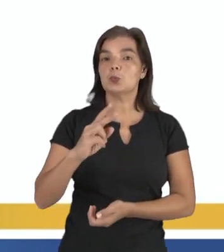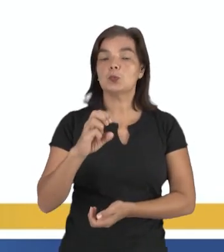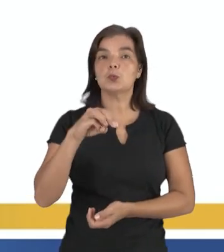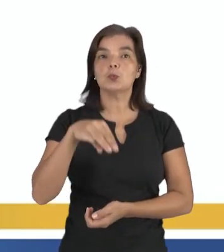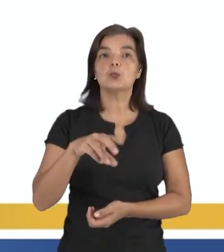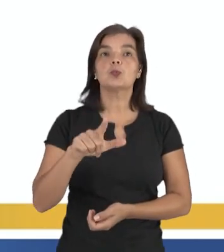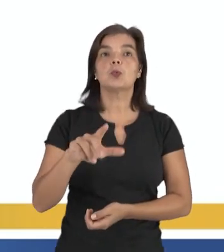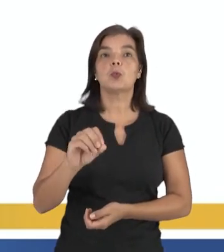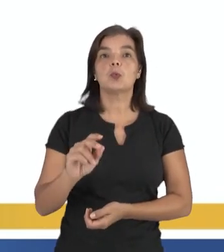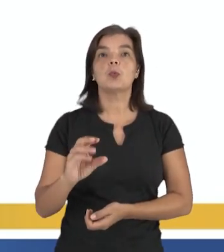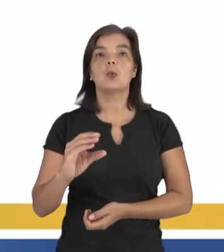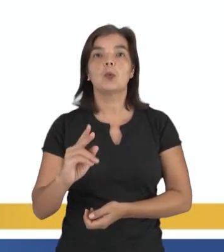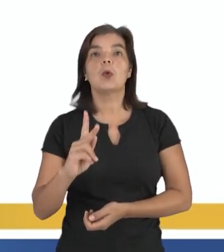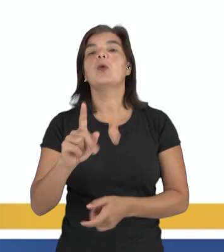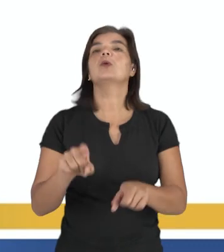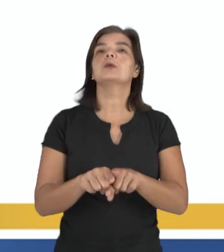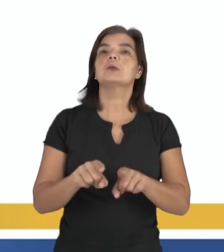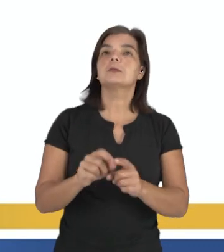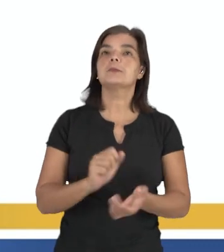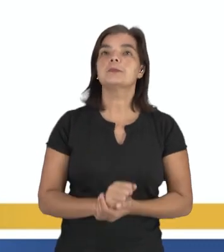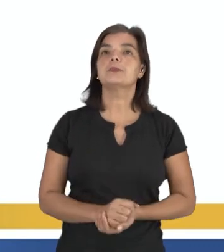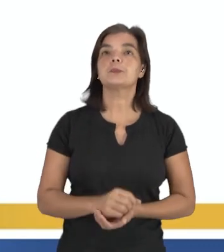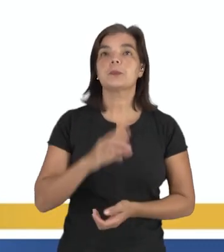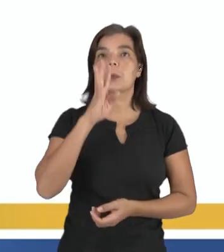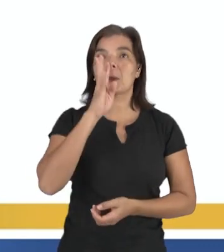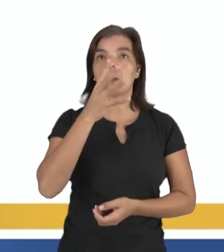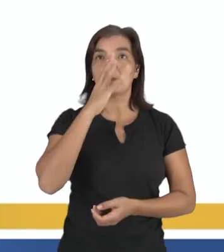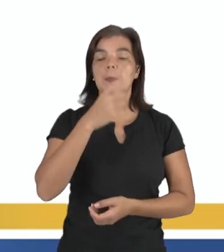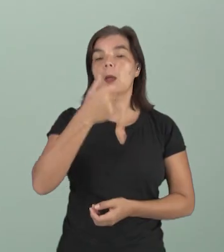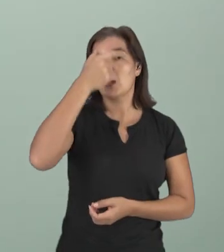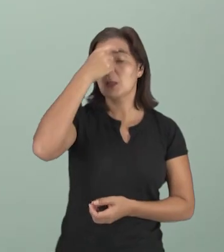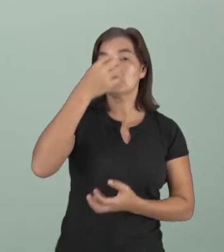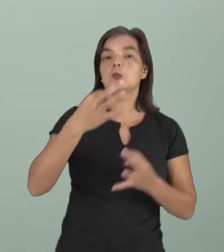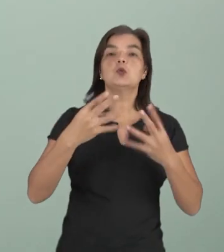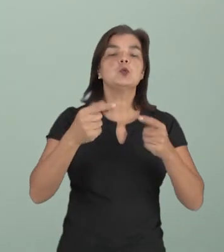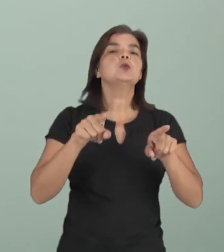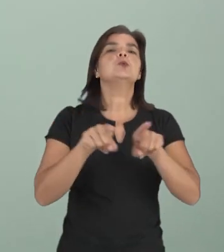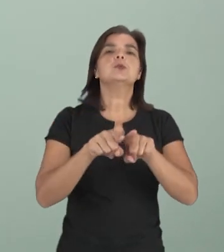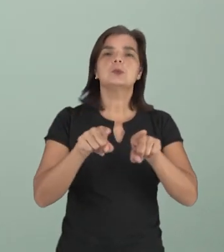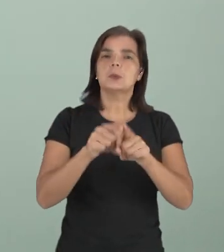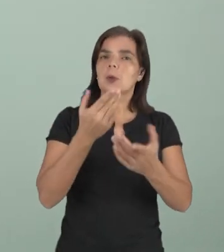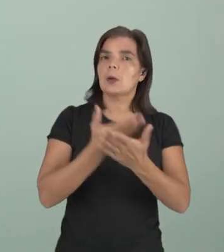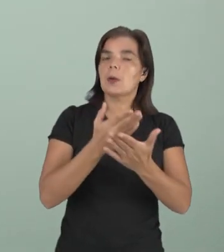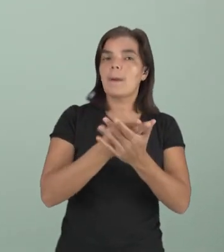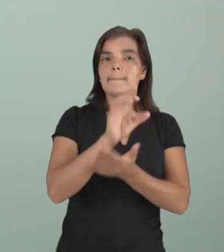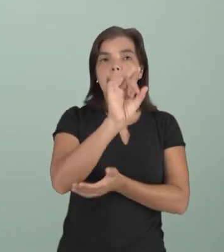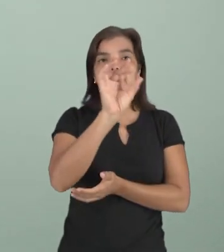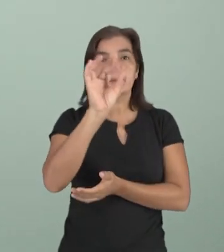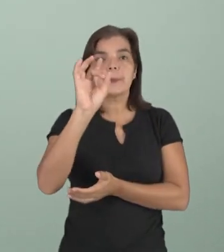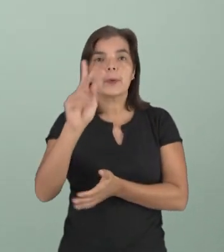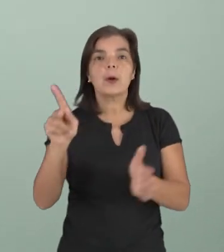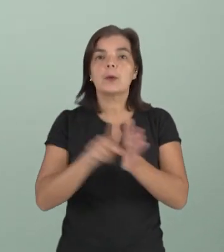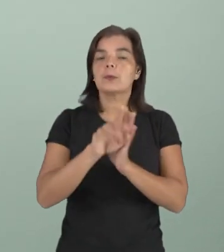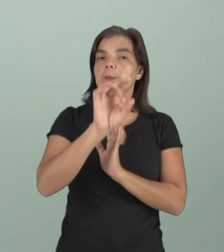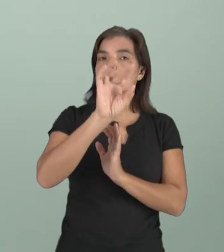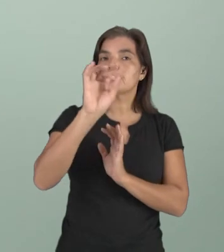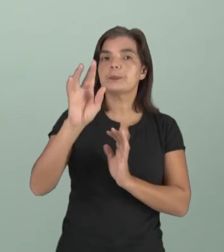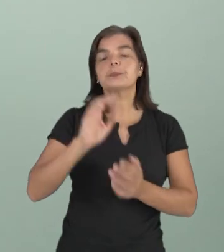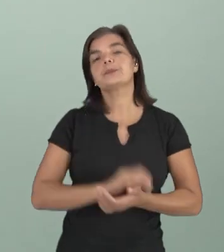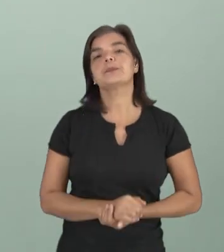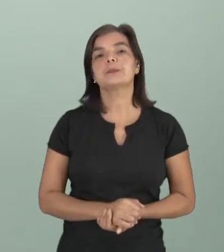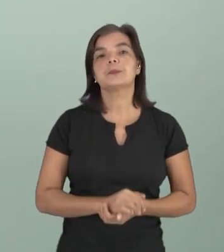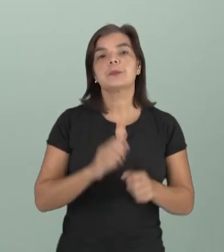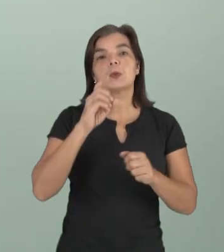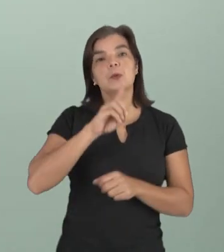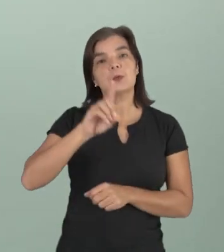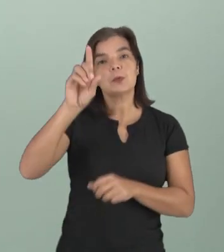meditações metafísicas de Descartes e o mestre Kant com a crítica da razão pura. Todos eles nós teremos uma aula específica sobre cada um.